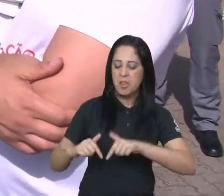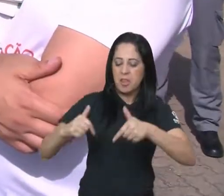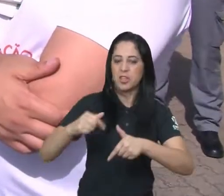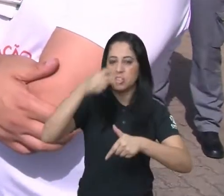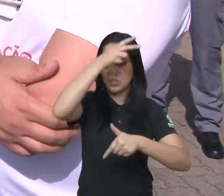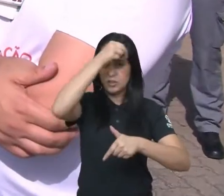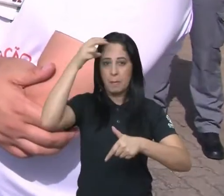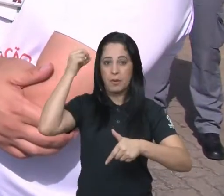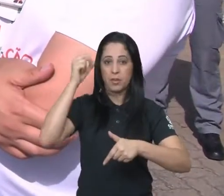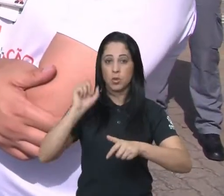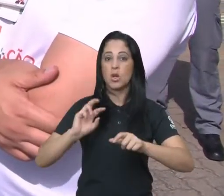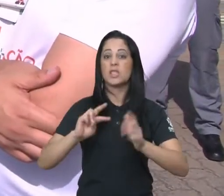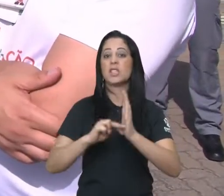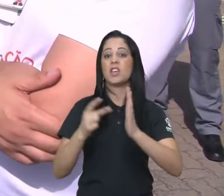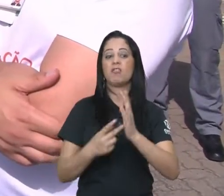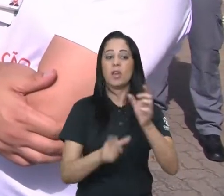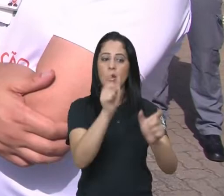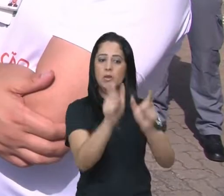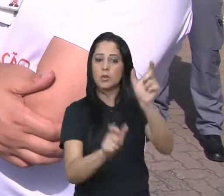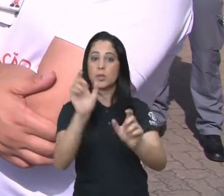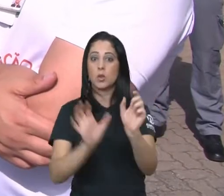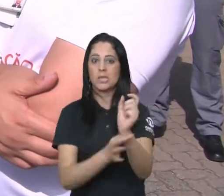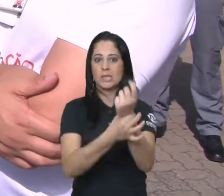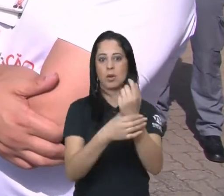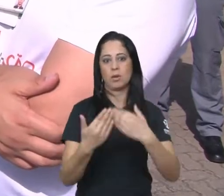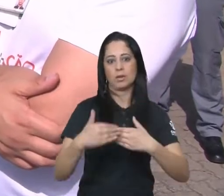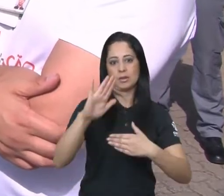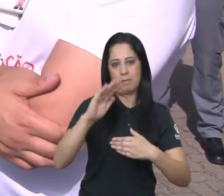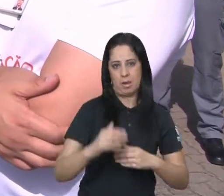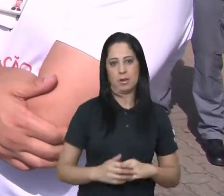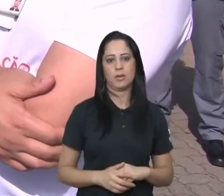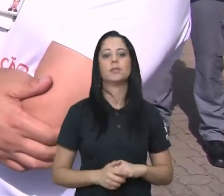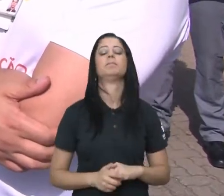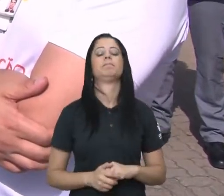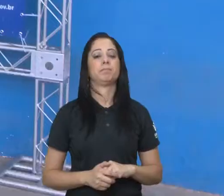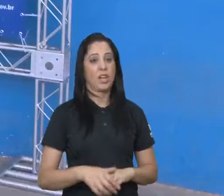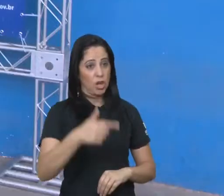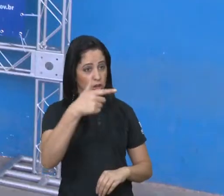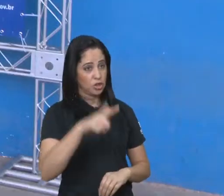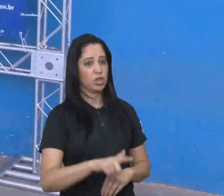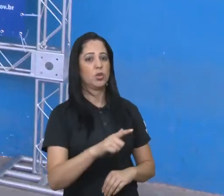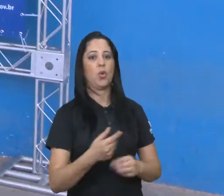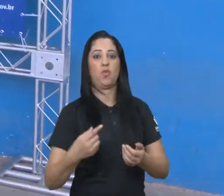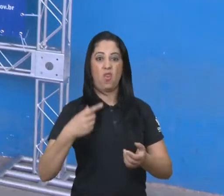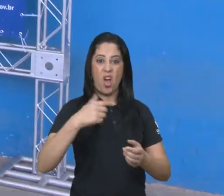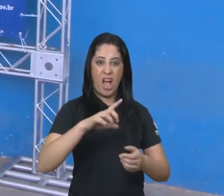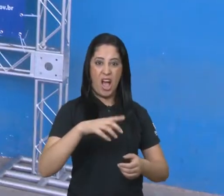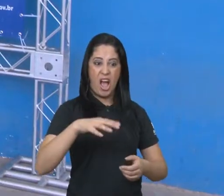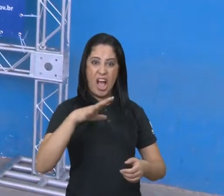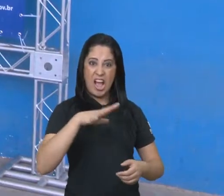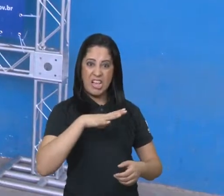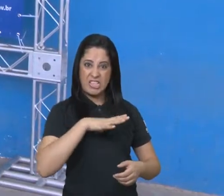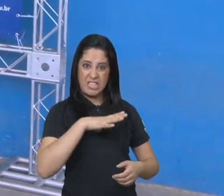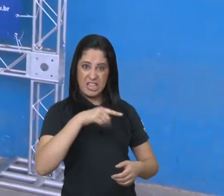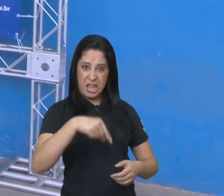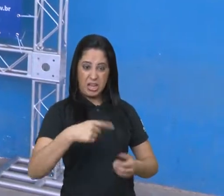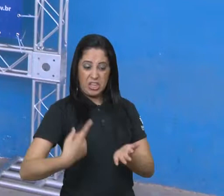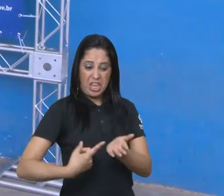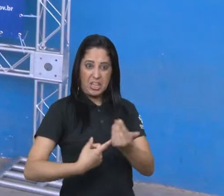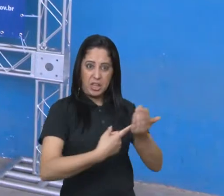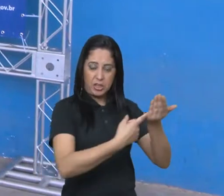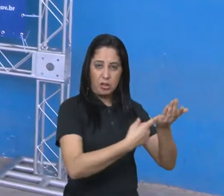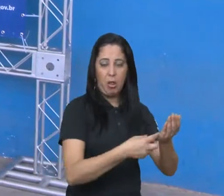da Prefeitura que dá aos joseenses mais segurança e saúde. Mais uma inovação para a nossa cidade,